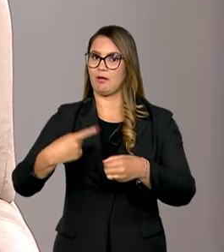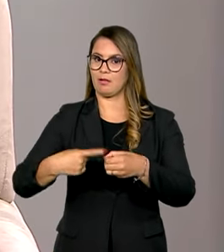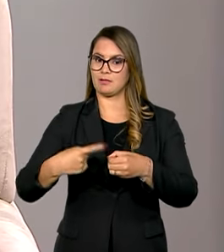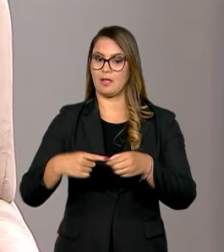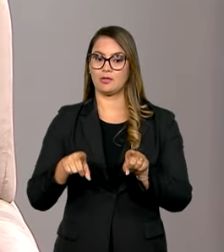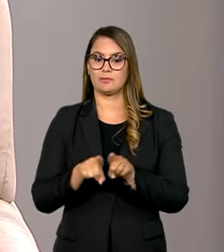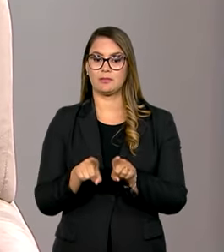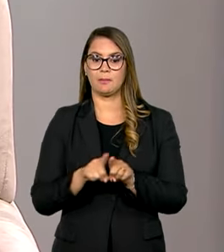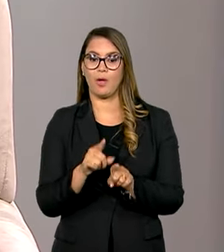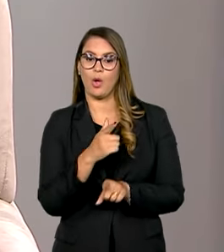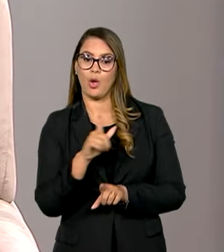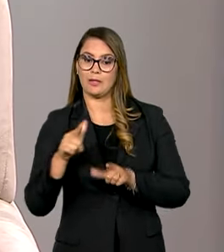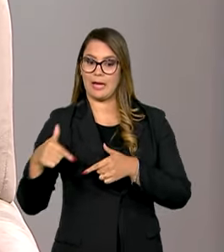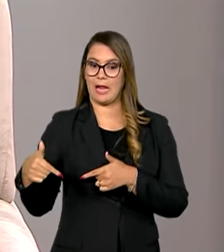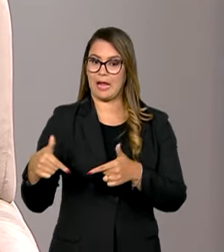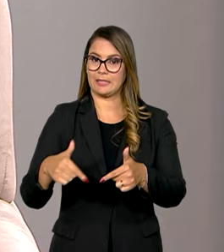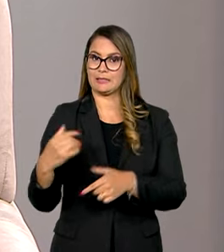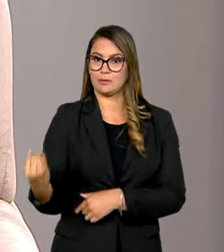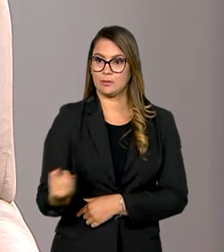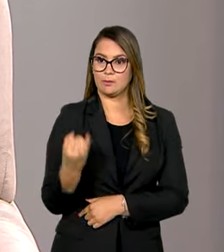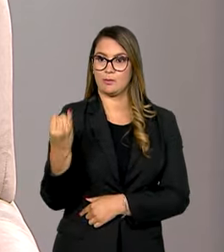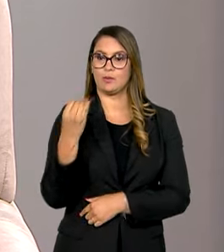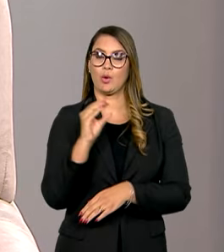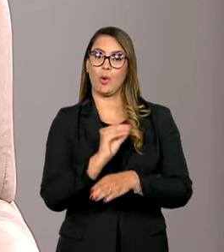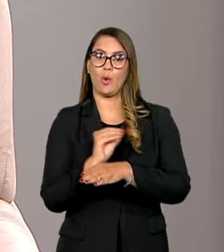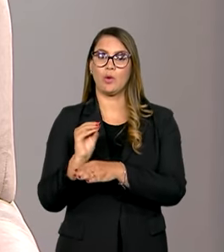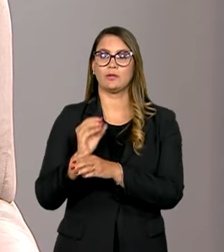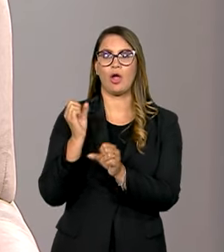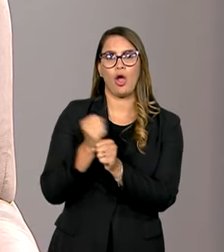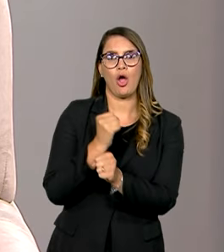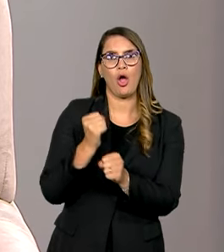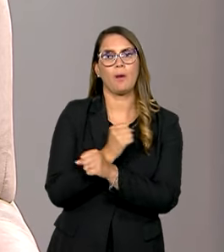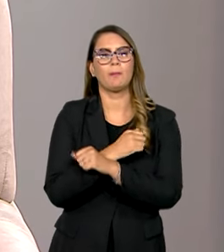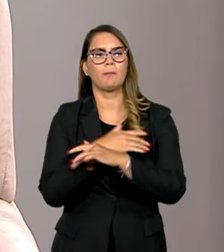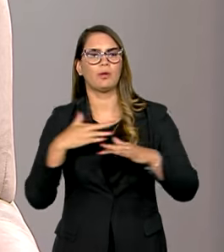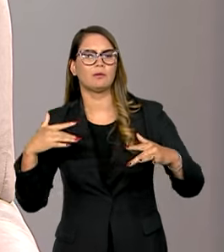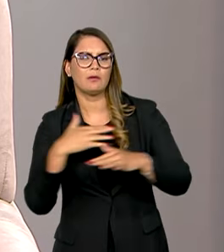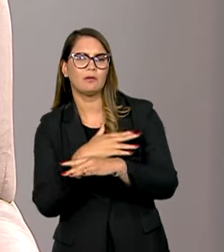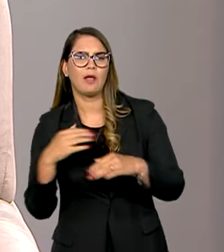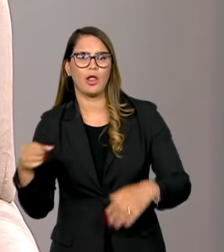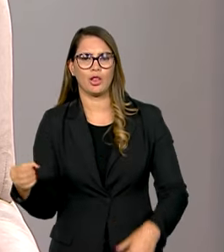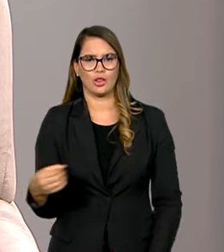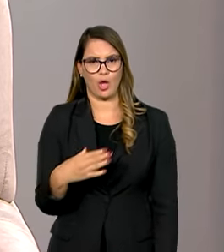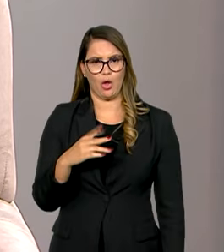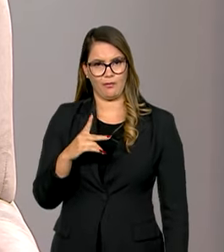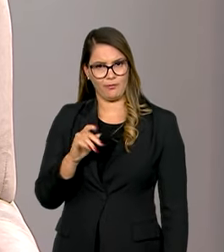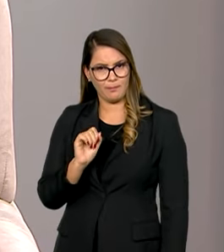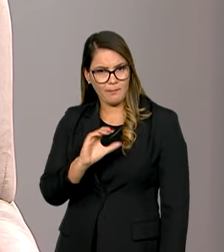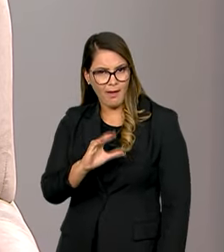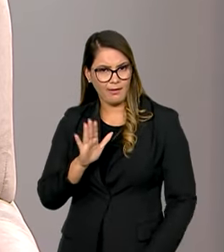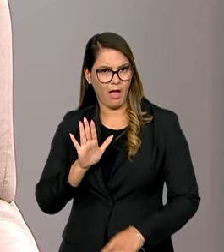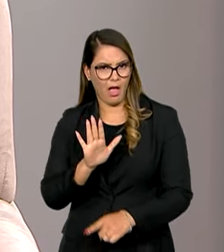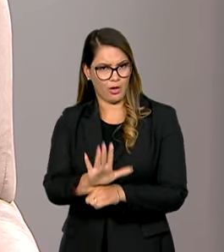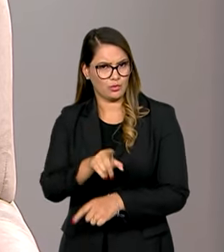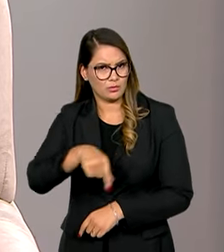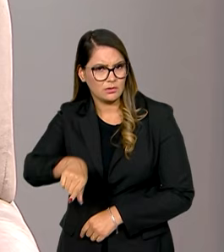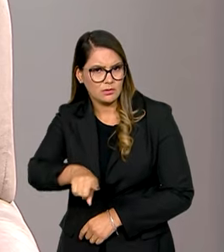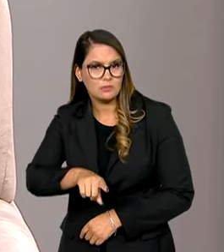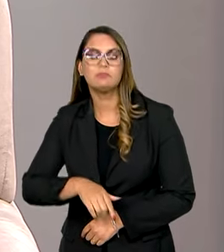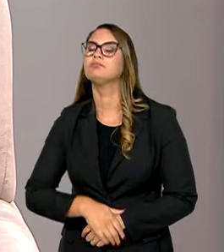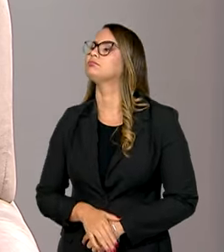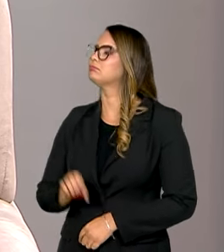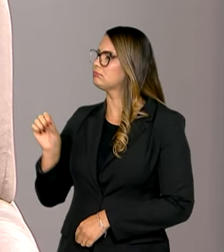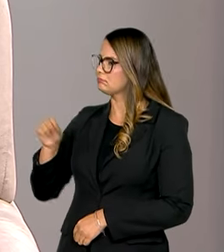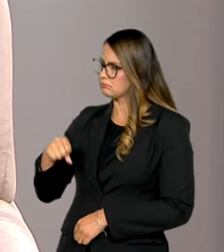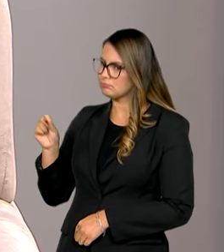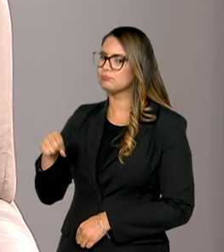também outras ações importantes, como cuidar, por exemplo, de obras de mobilidade urbana. O novo PAC vem ajudar nesse sentido, ministro? Sem dúvida